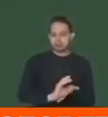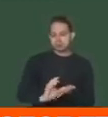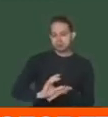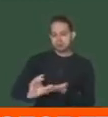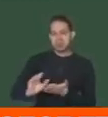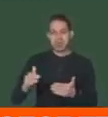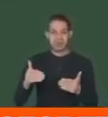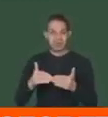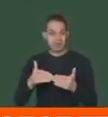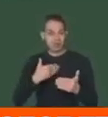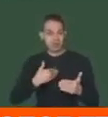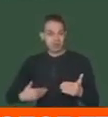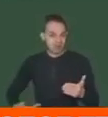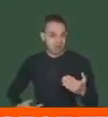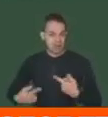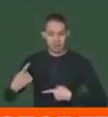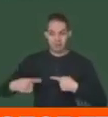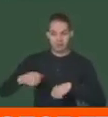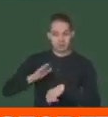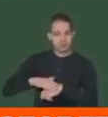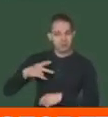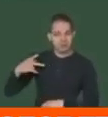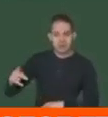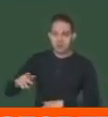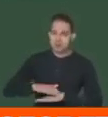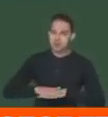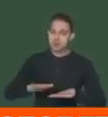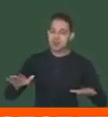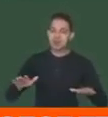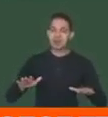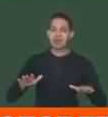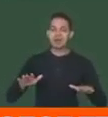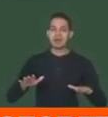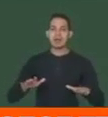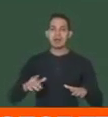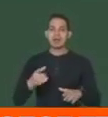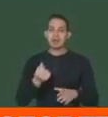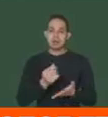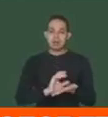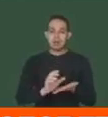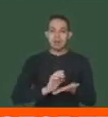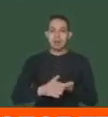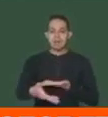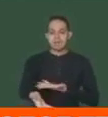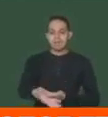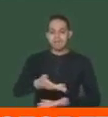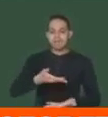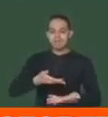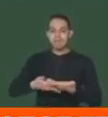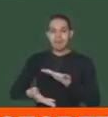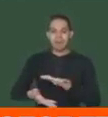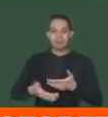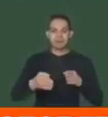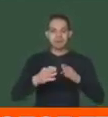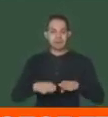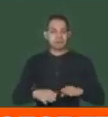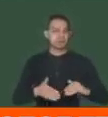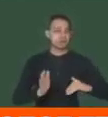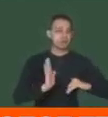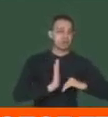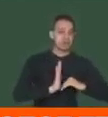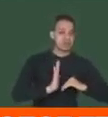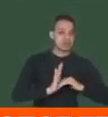às suas políticas, e serve, portanto, de um toma-lá-da-cá enorme, seja no Senado, seja na